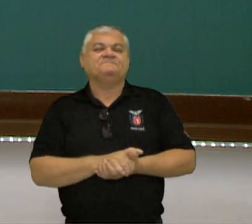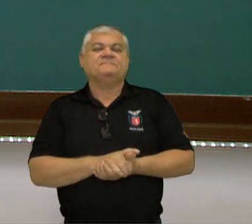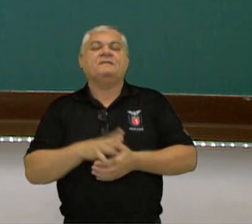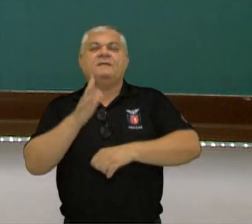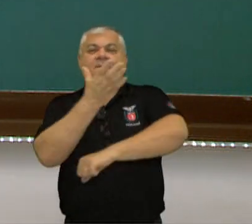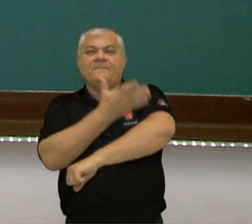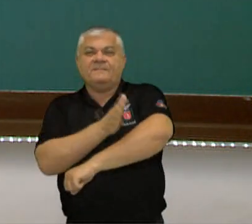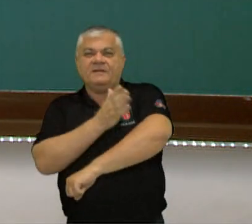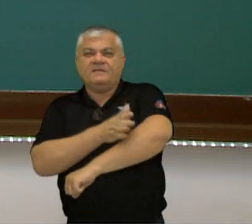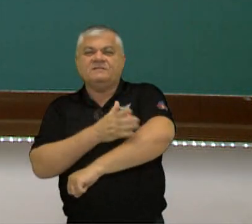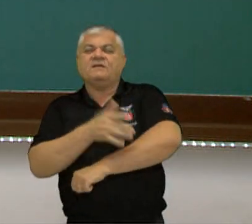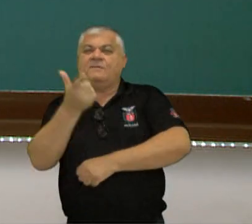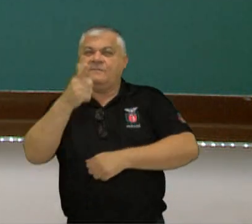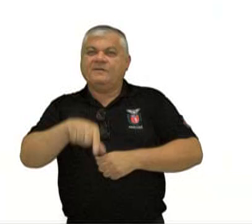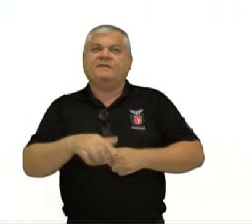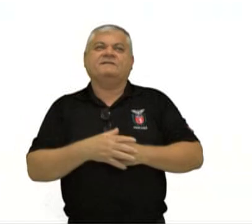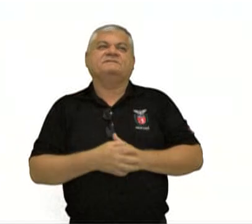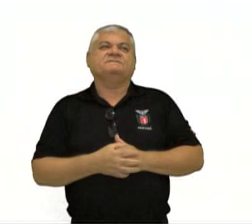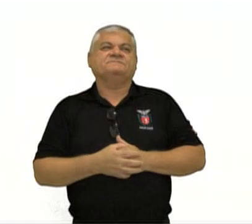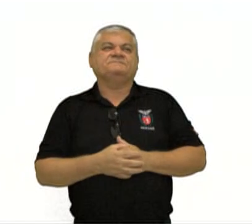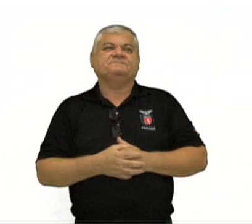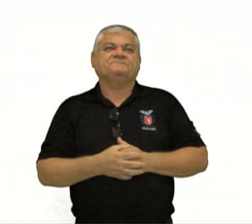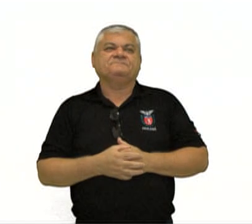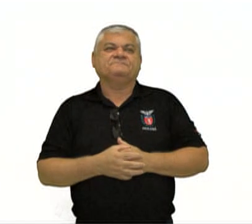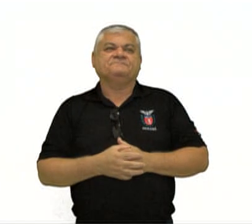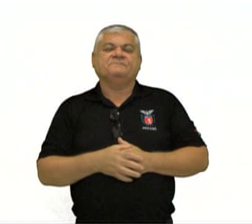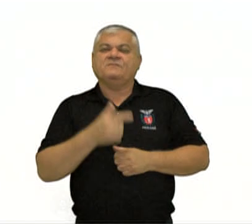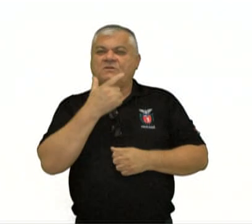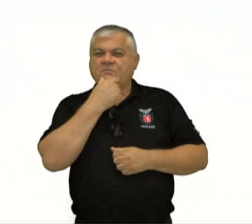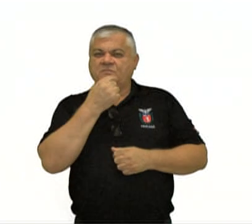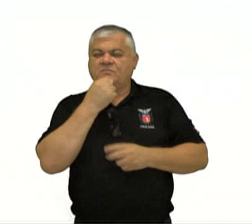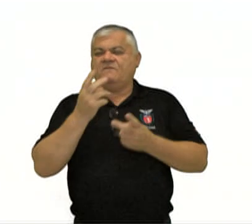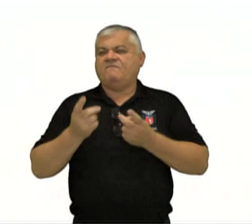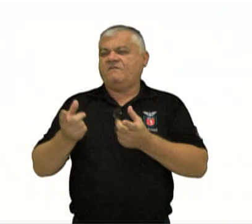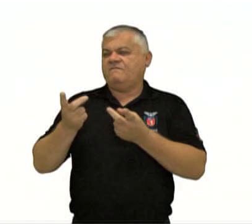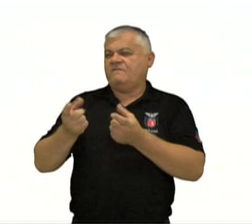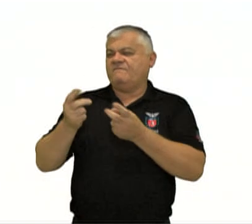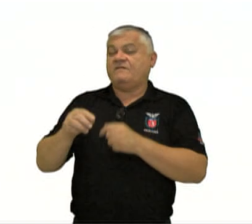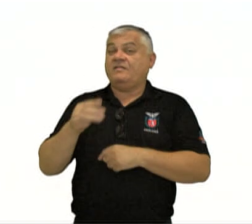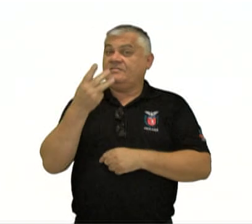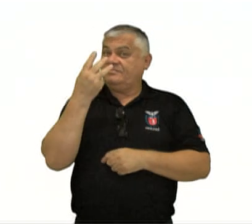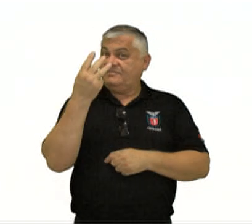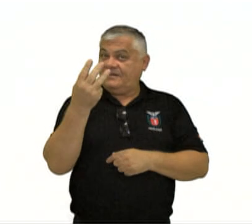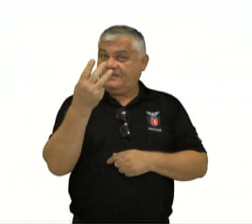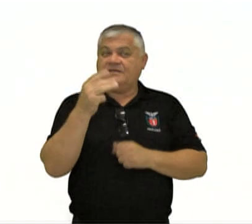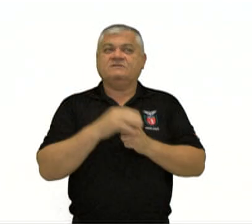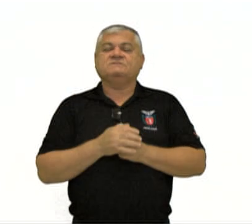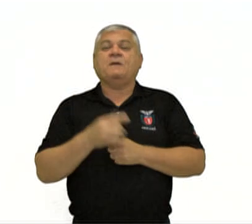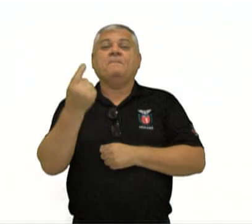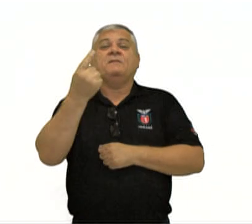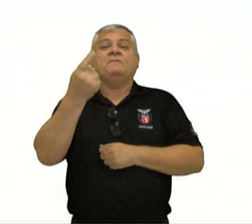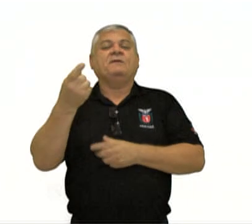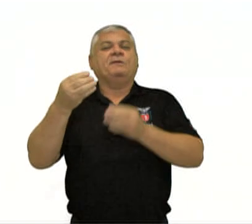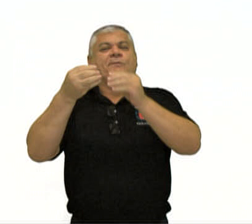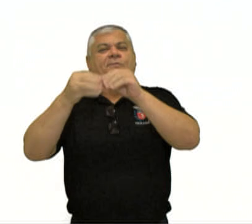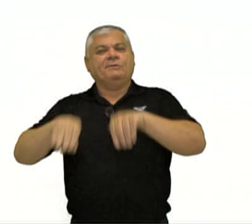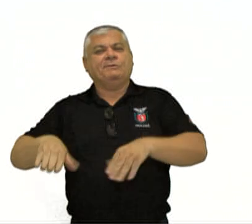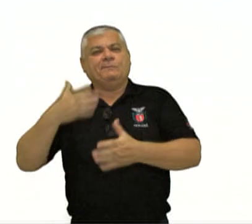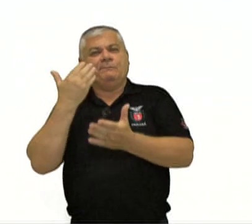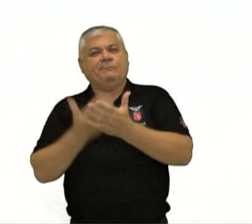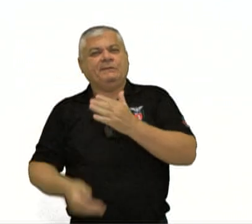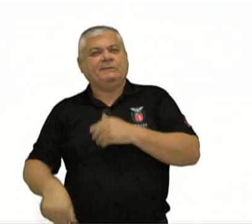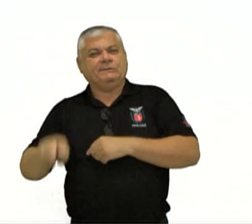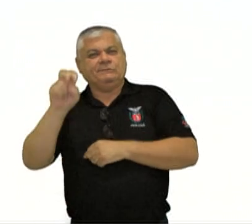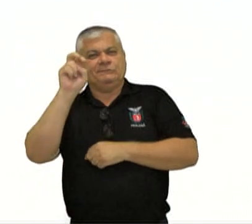Vamos praticar mais um exercício. Felipe fez 3 vendas. Na primeira teve um prejuízo de R$ 5,00,